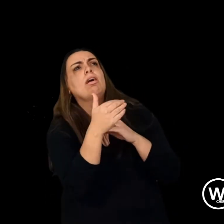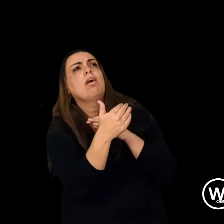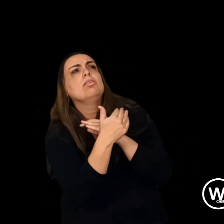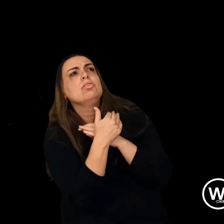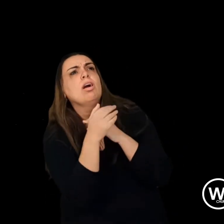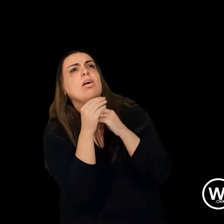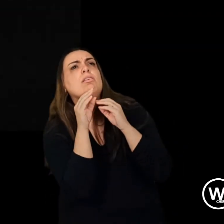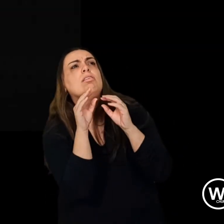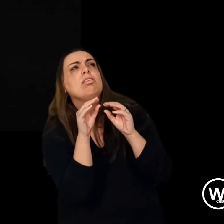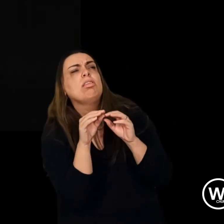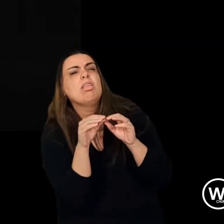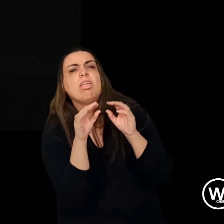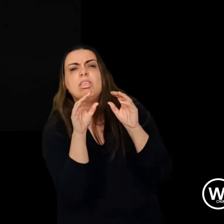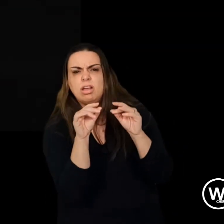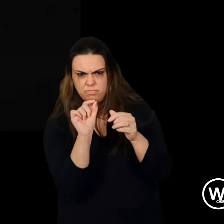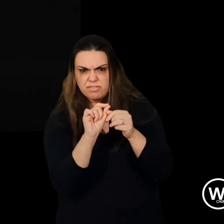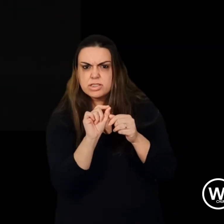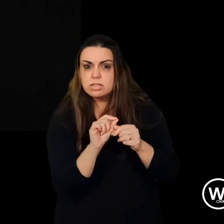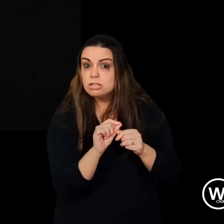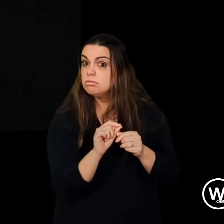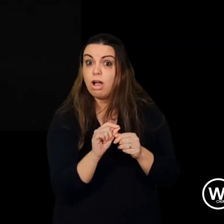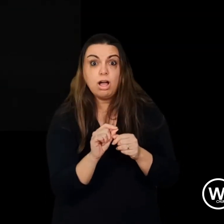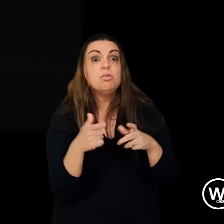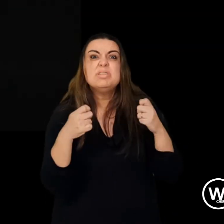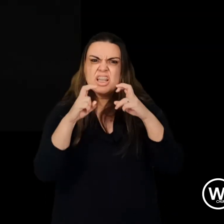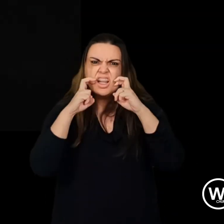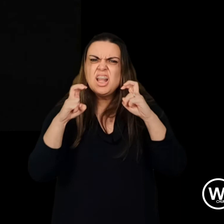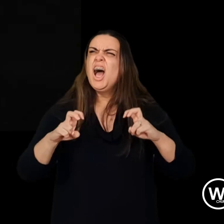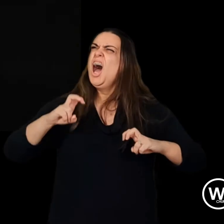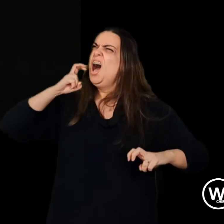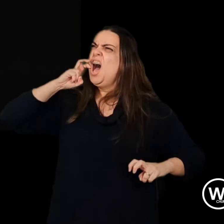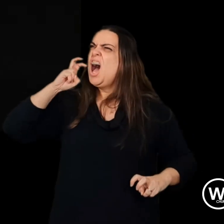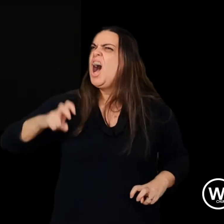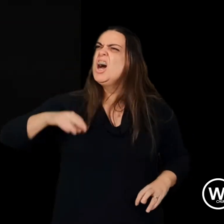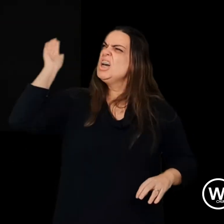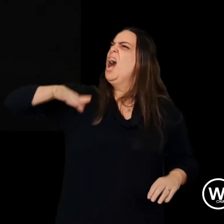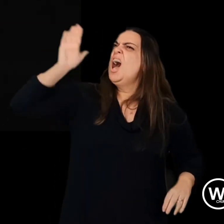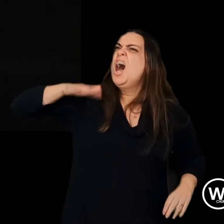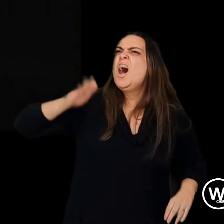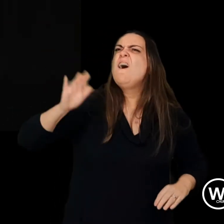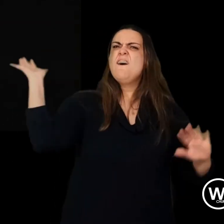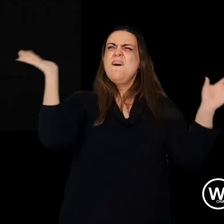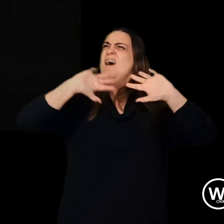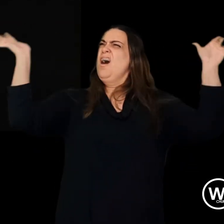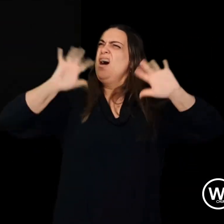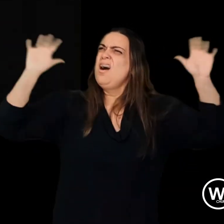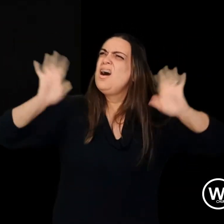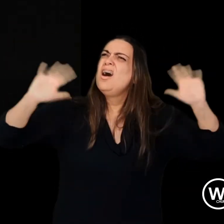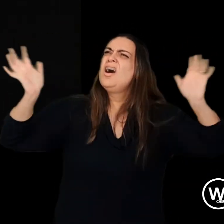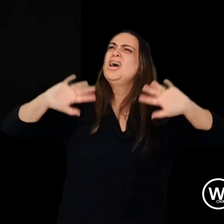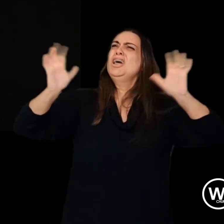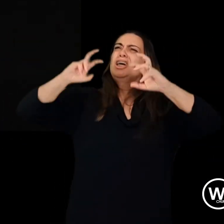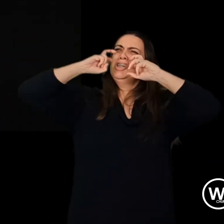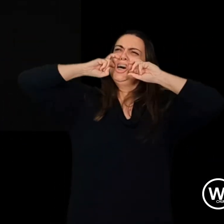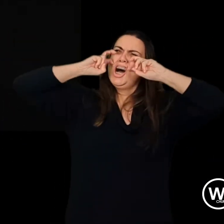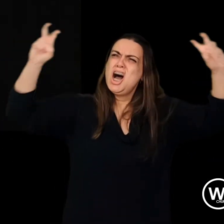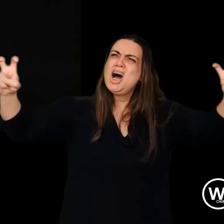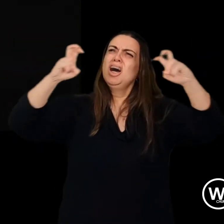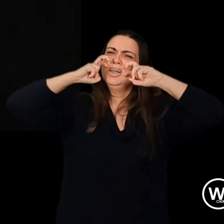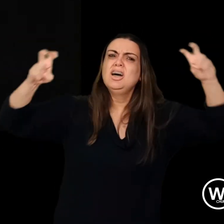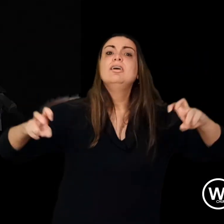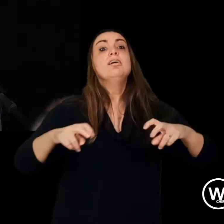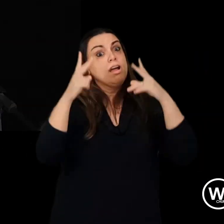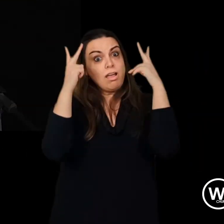morrendo. Não faz sentido nenhum. Né? Não faz sentido nenhum. E eu olho para esse texto e o texto vai